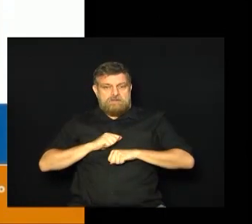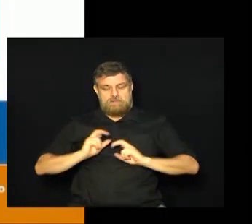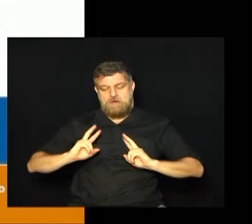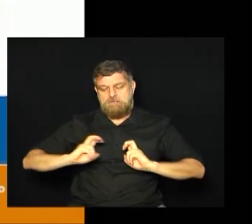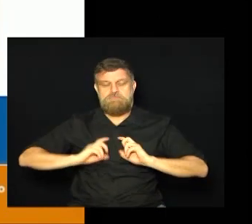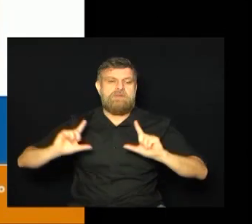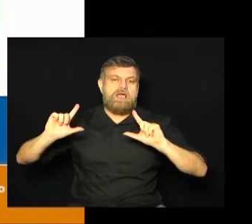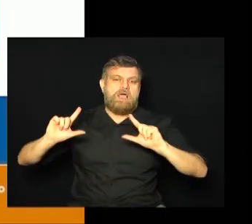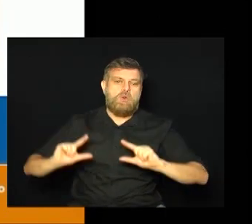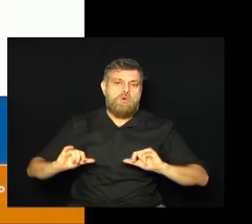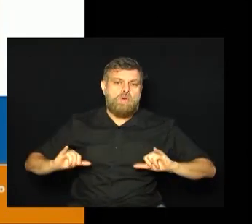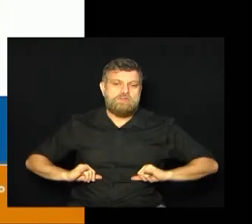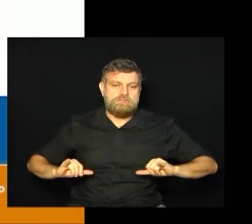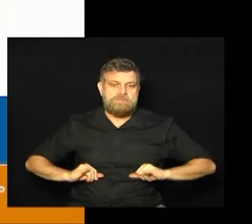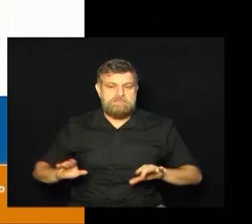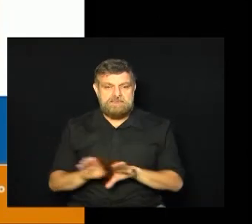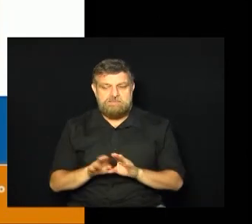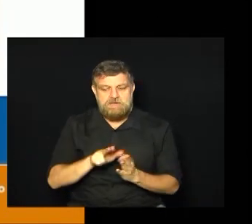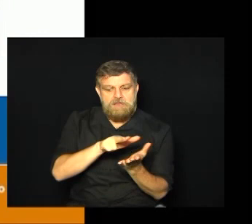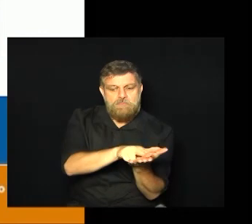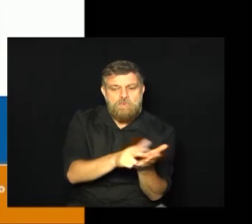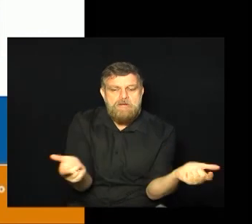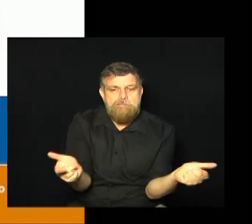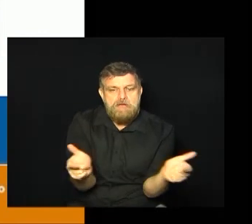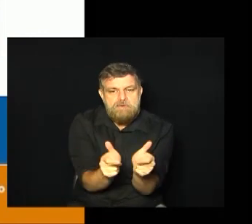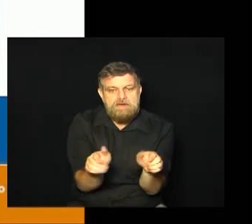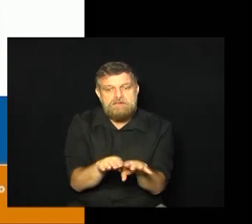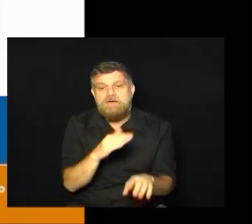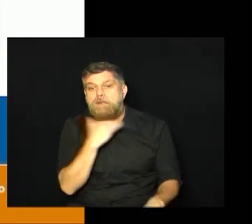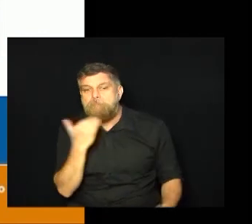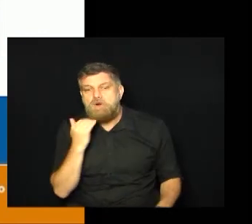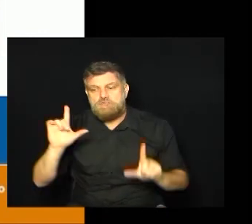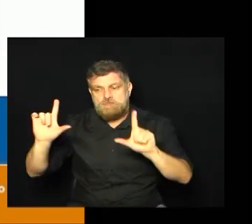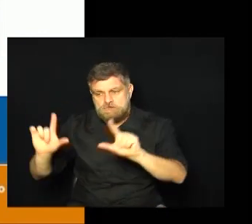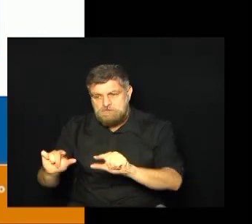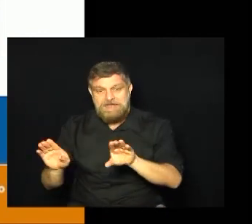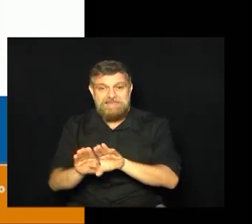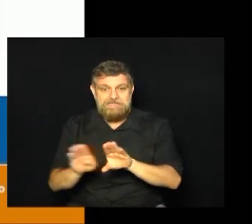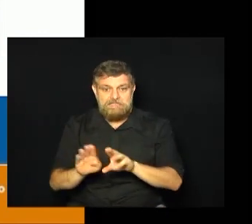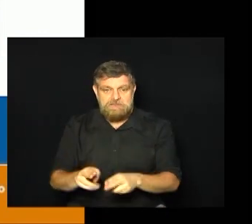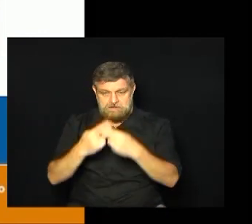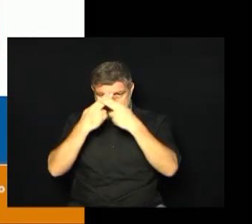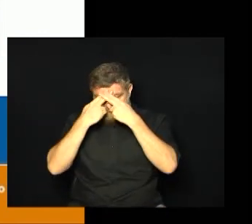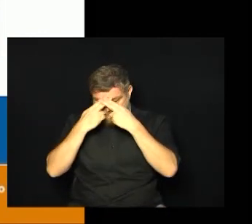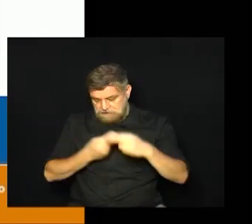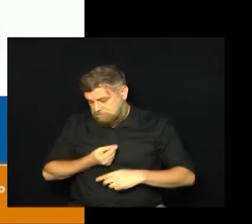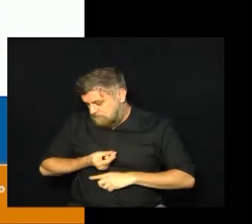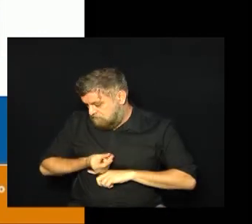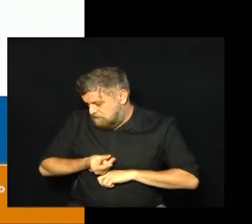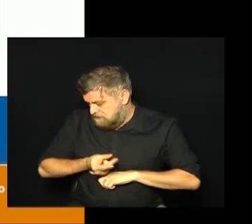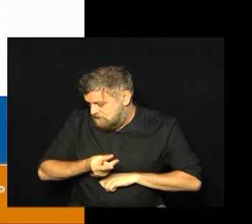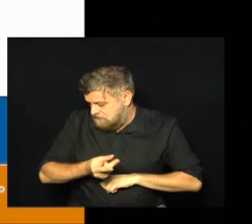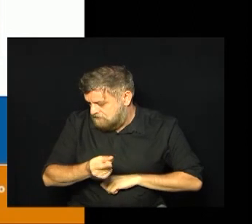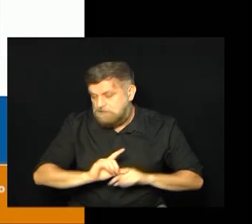mais leves, reduzindo internações, óbitos e possíveis sequelas que podem durar anos.